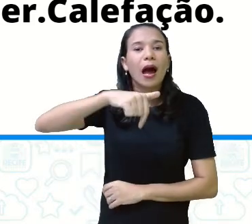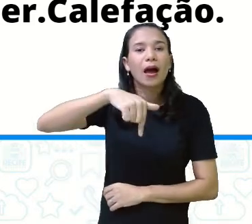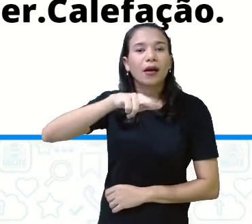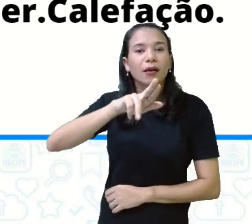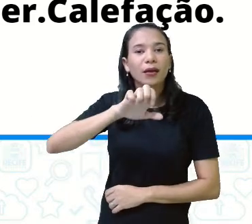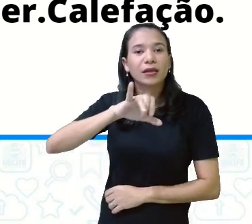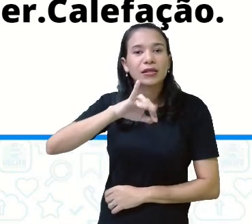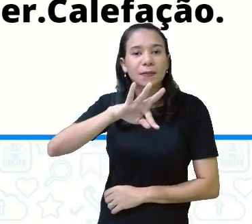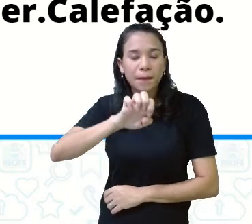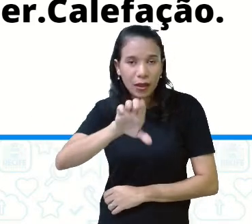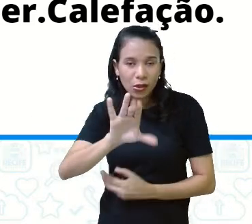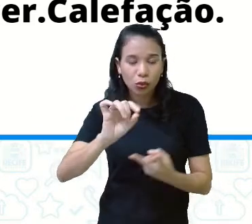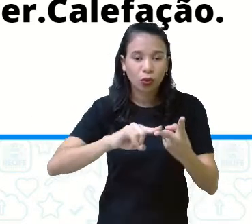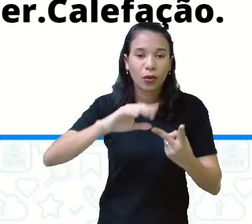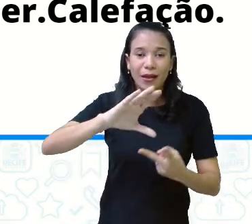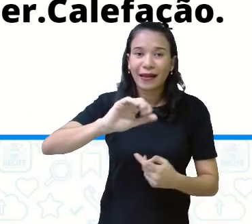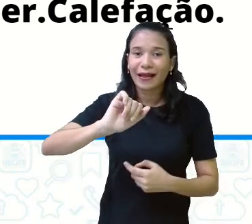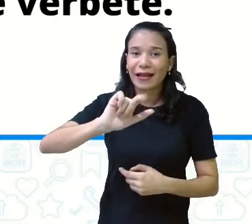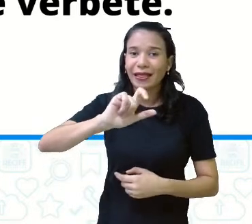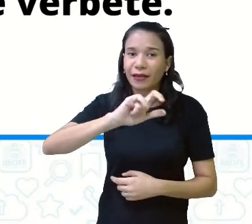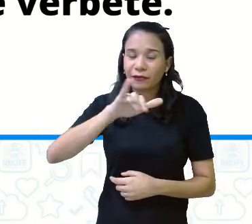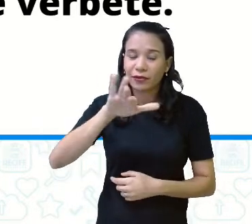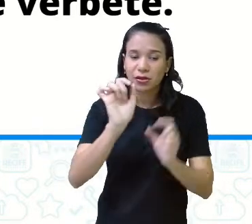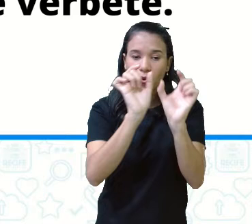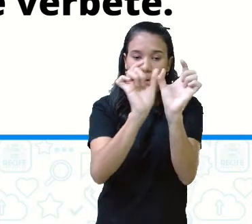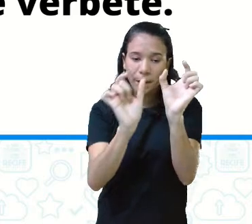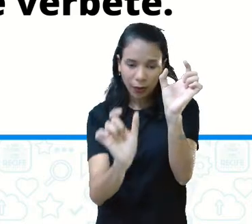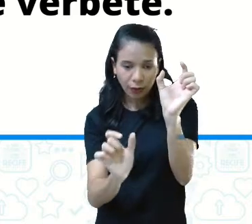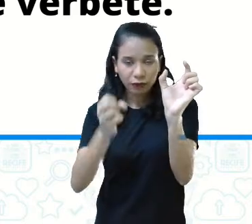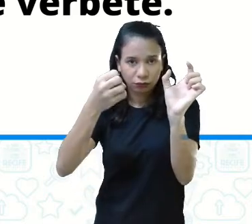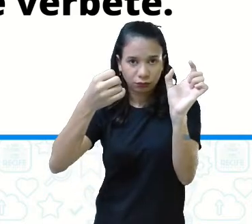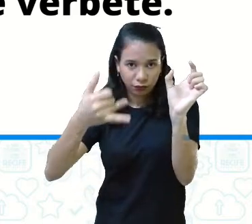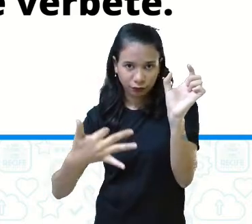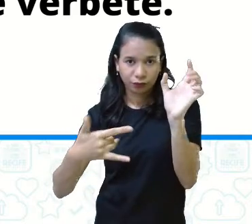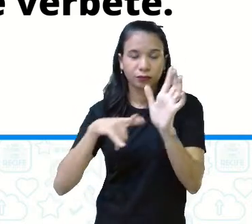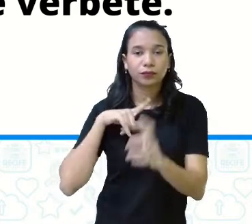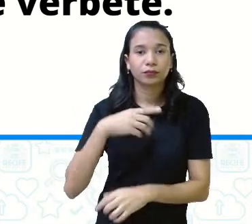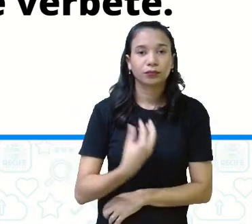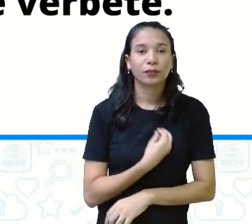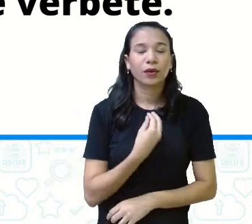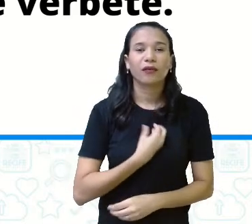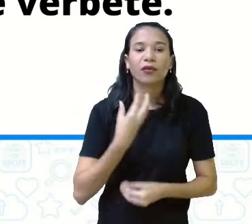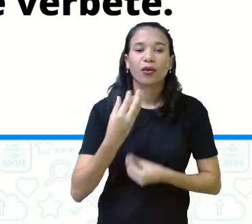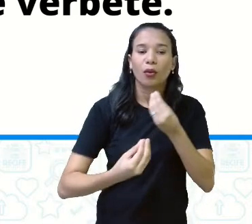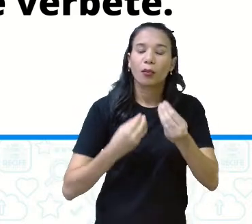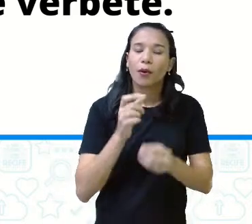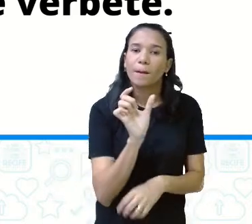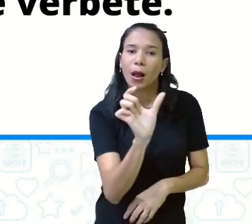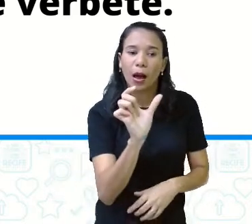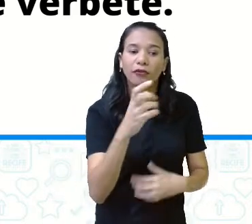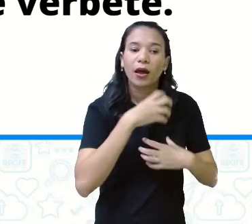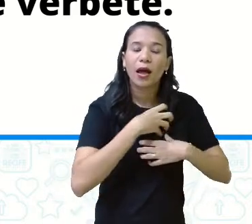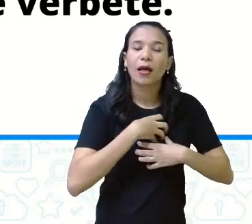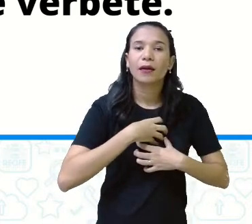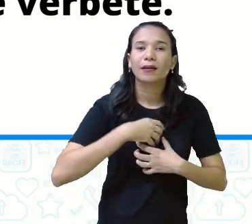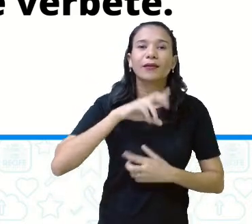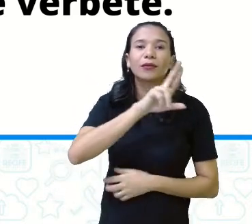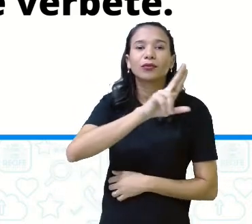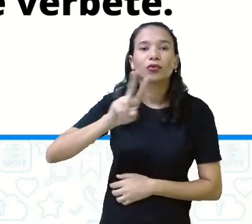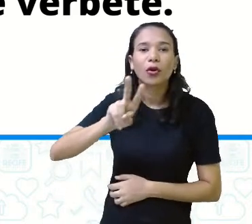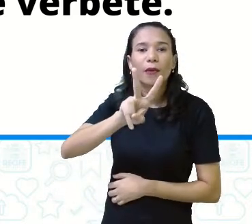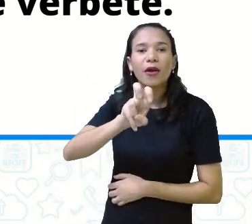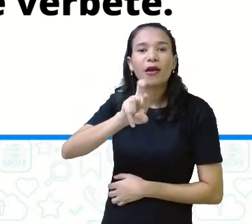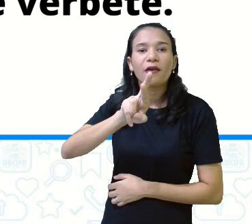calefação, produção de calor. Então, esse conjunto de definições aí, o conjunto de sentidos de uma palavra é chamado